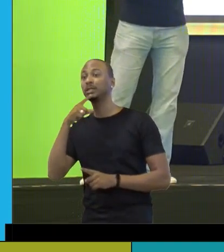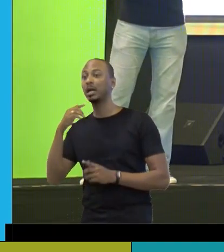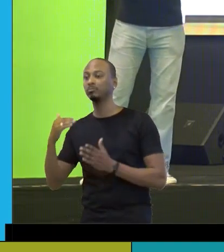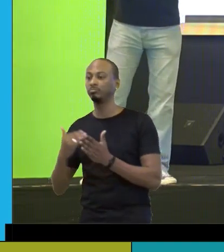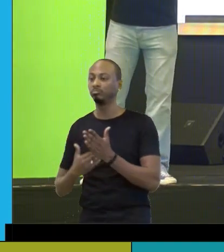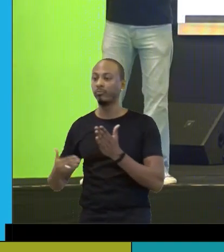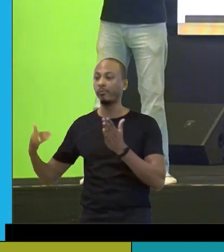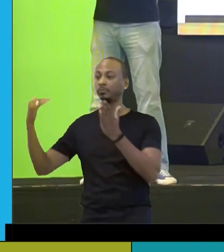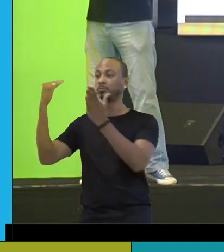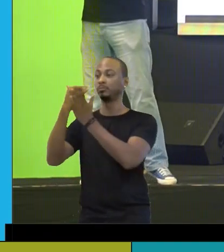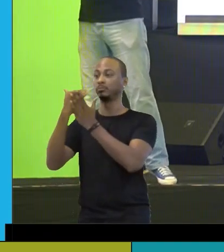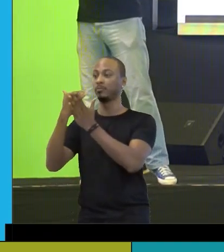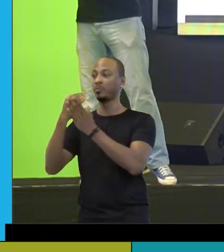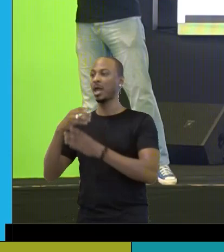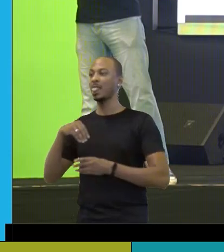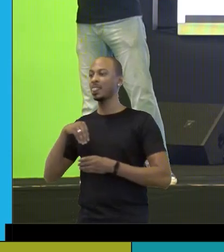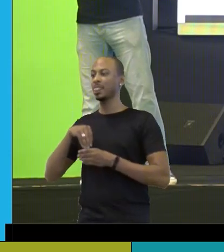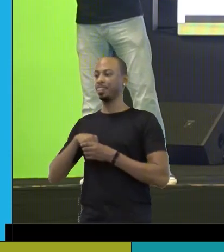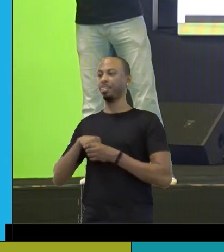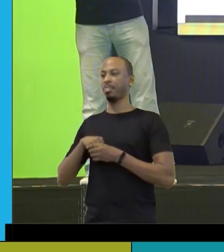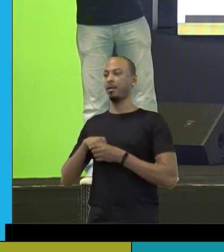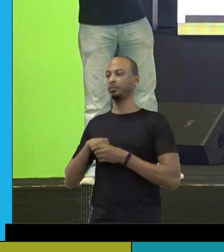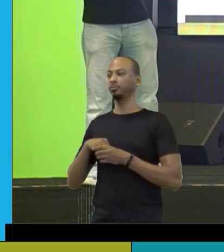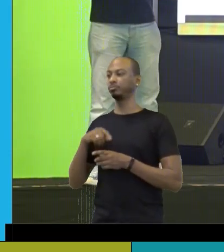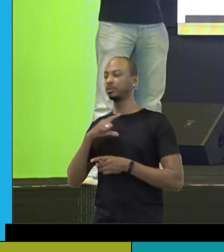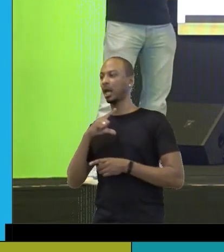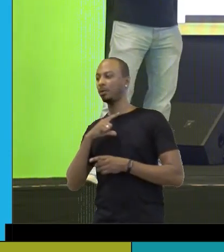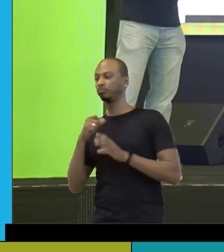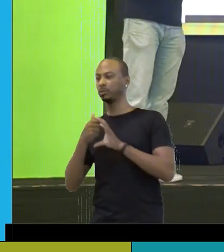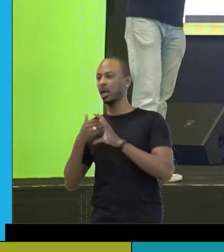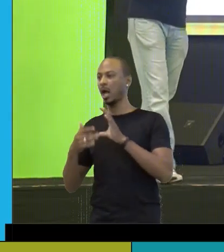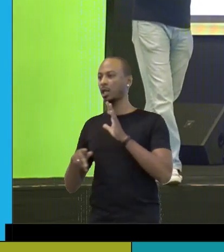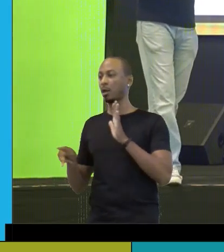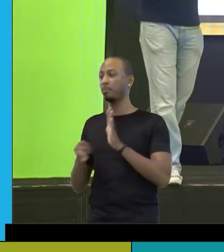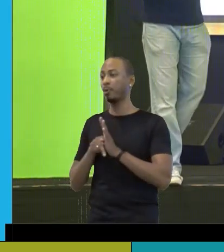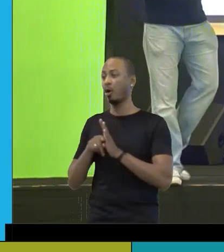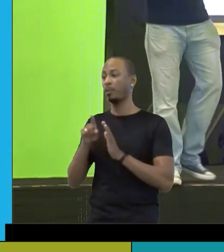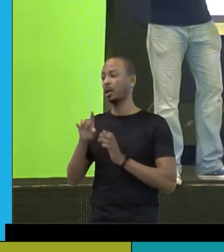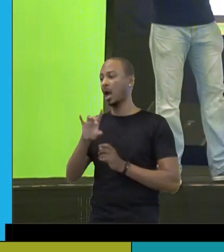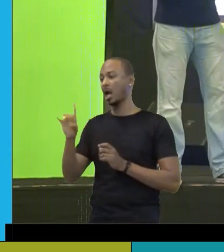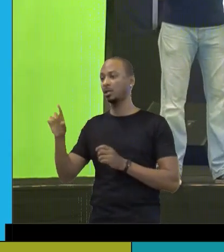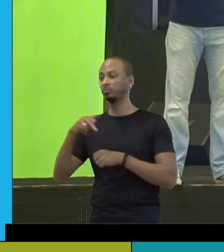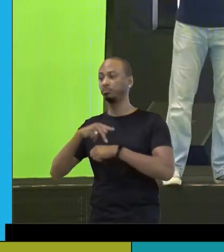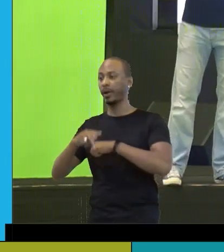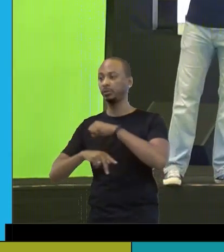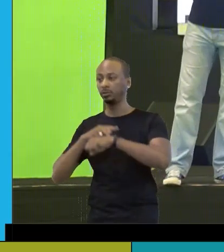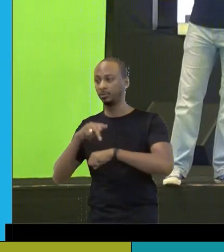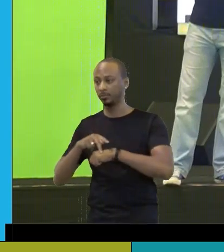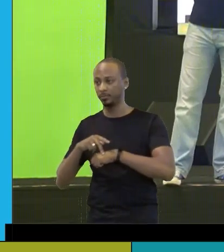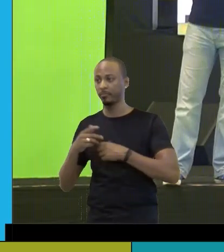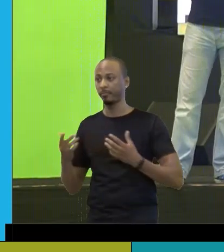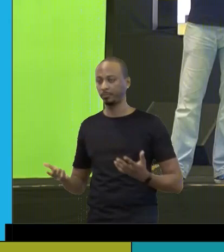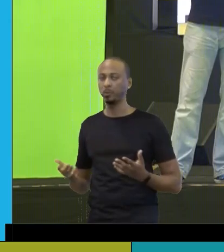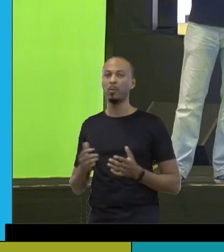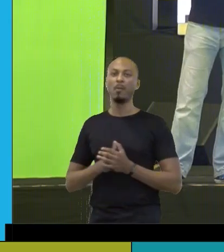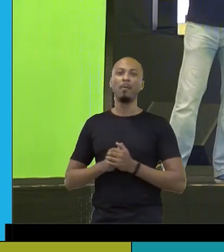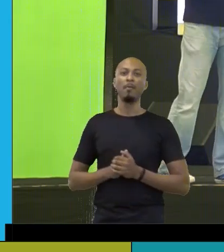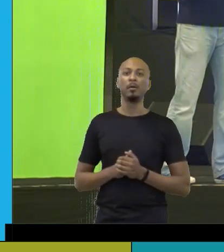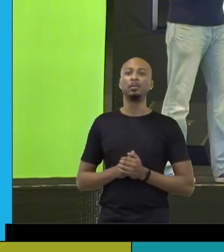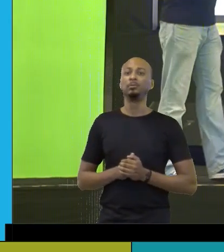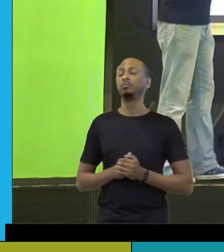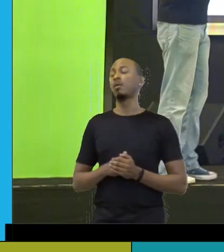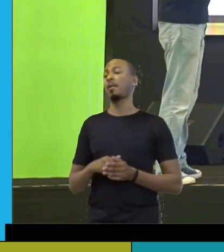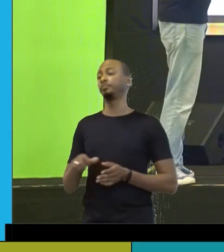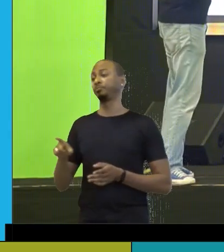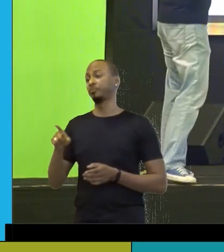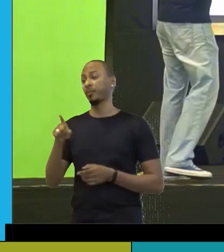superar as disputas internas que caracterizavam cada um desses países. Para se ter uma ideia, as